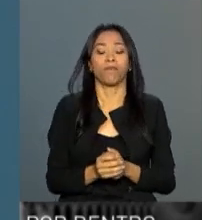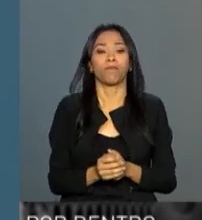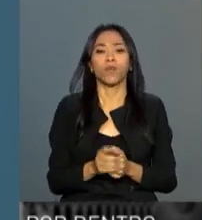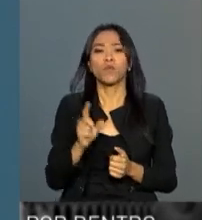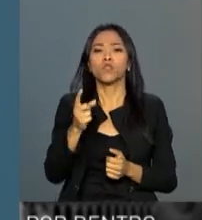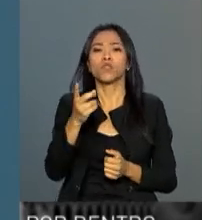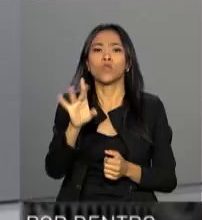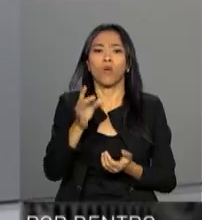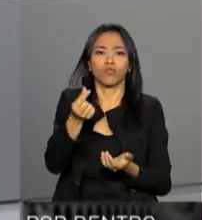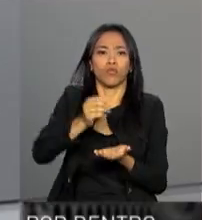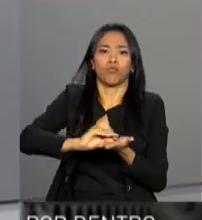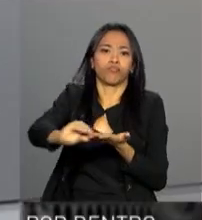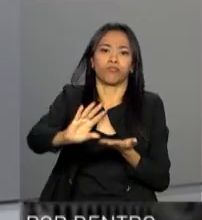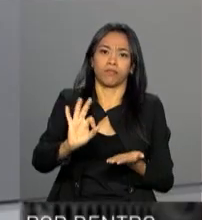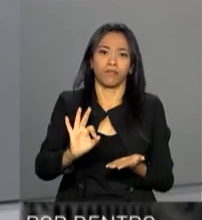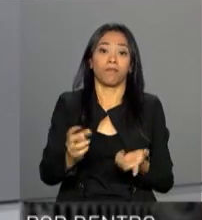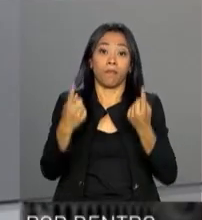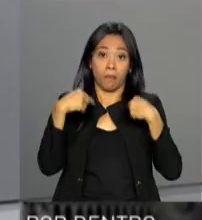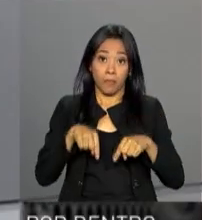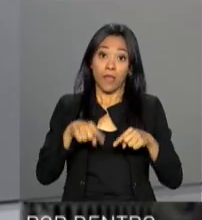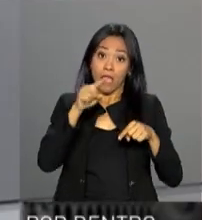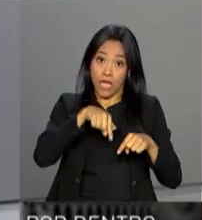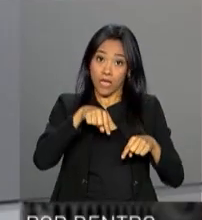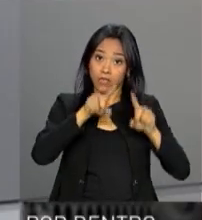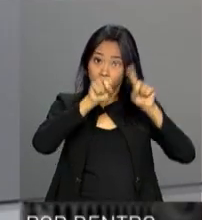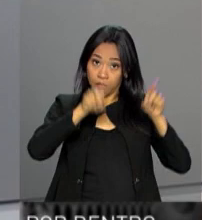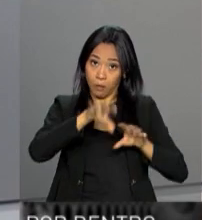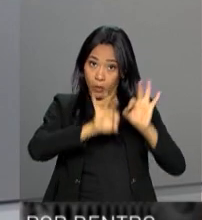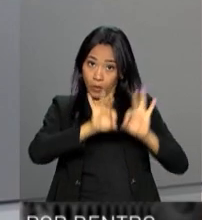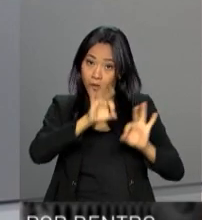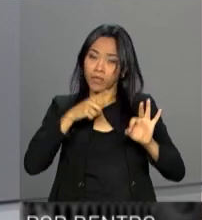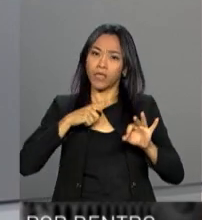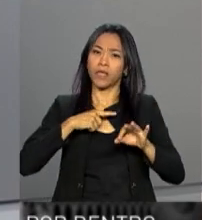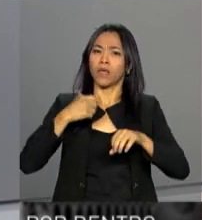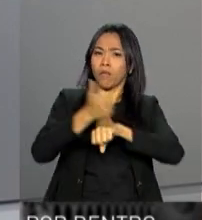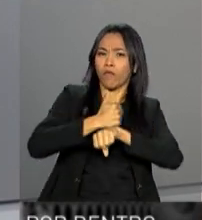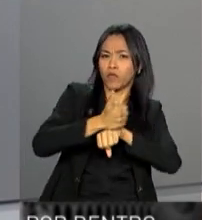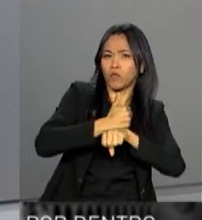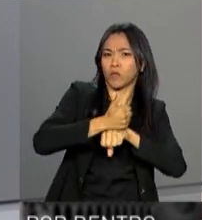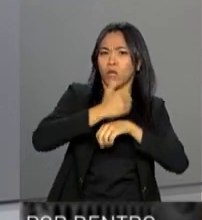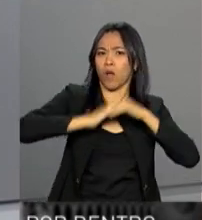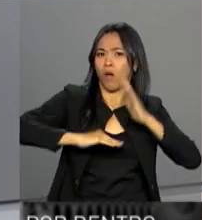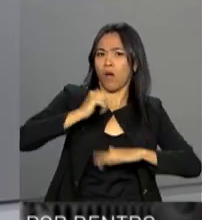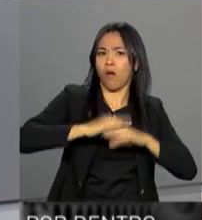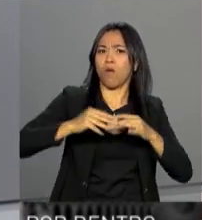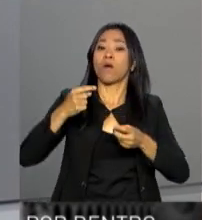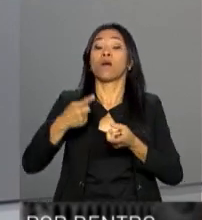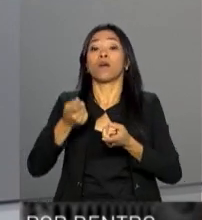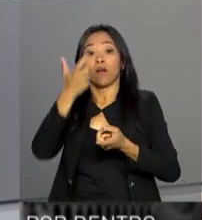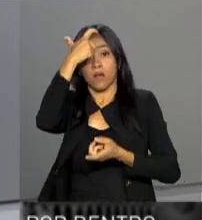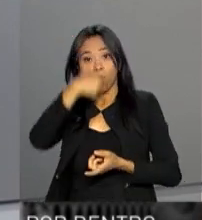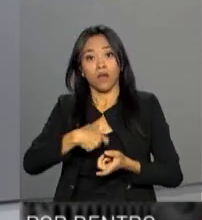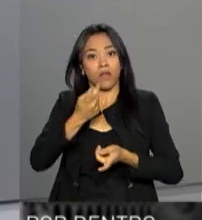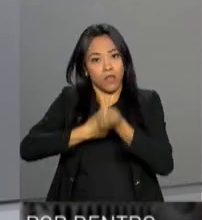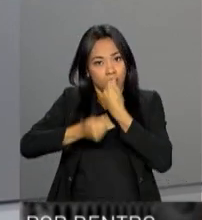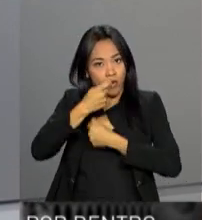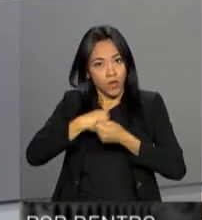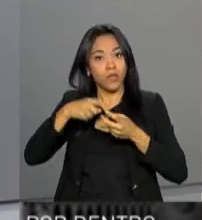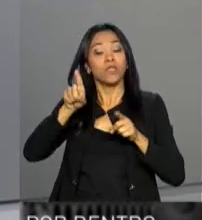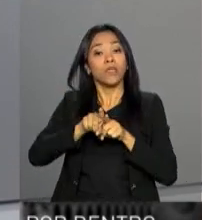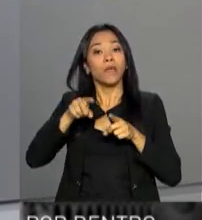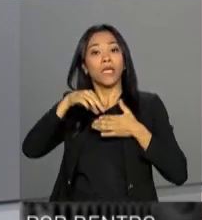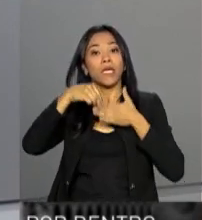recurso pra eles o progredir reúne qualificação profissional apoio ao empreendedorismo e encaminhamento ao mercado